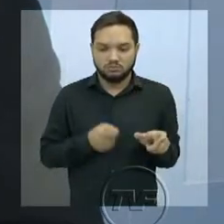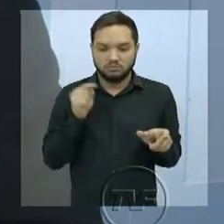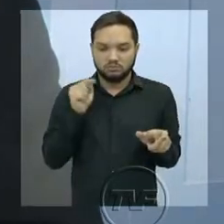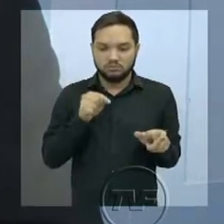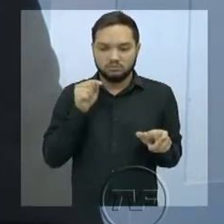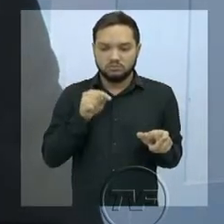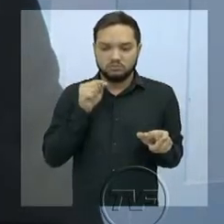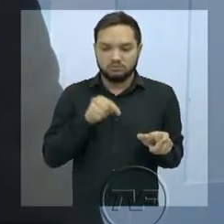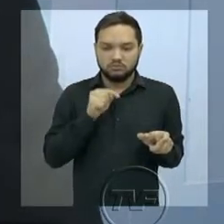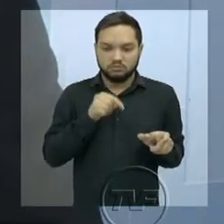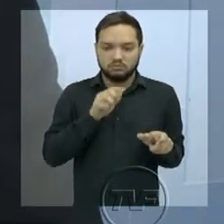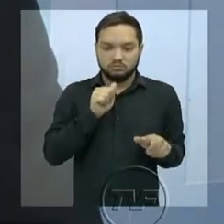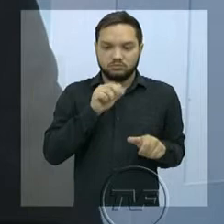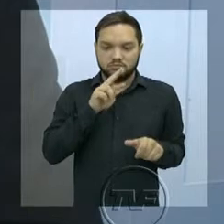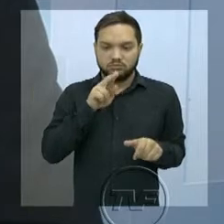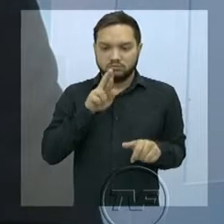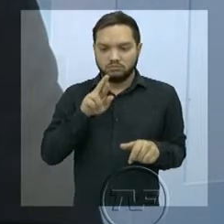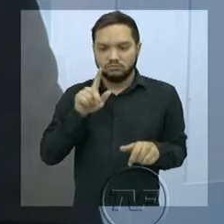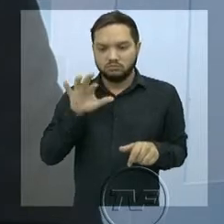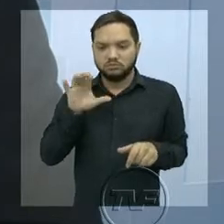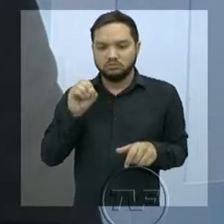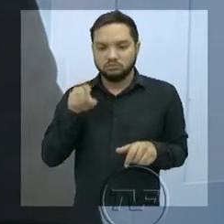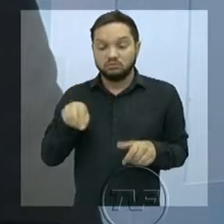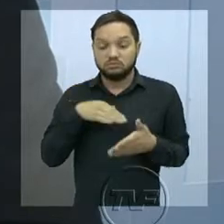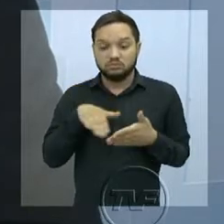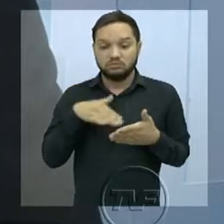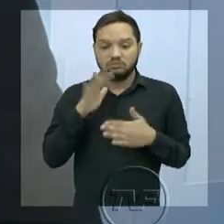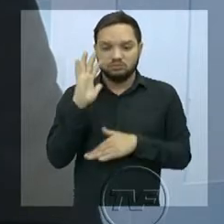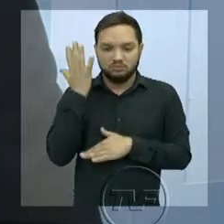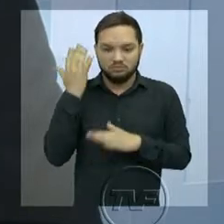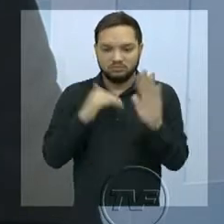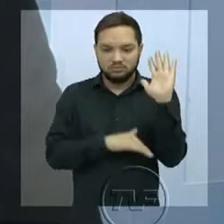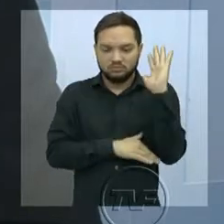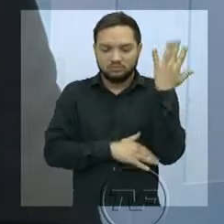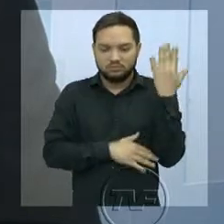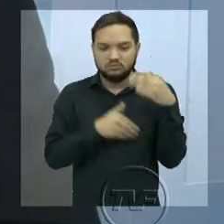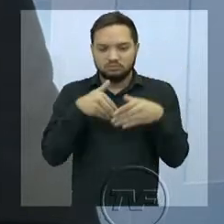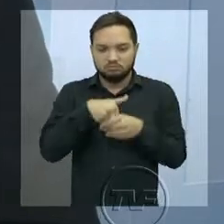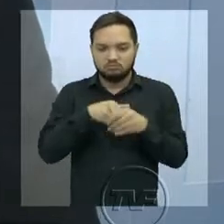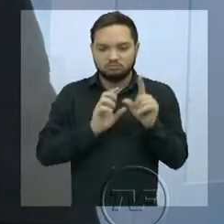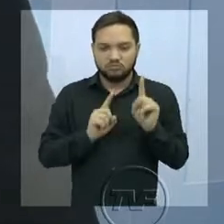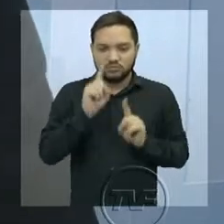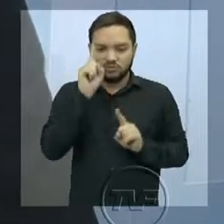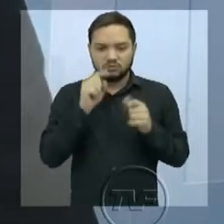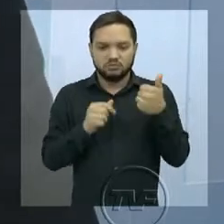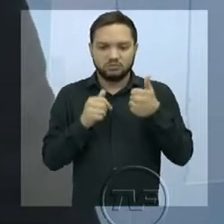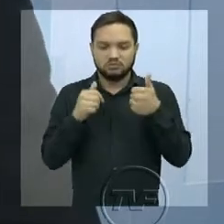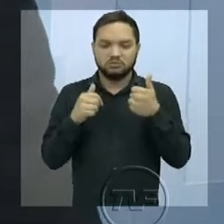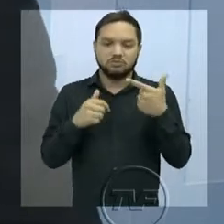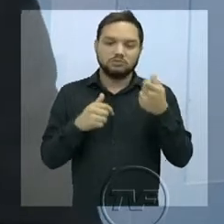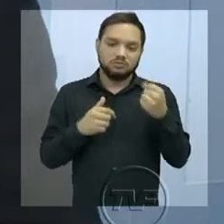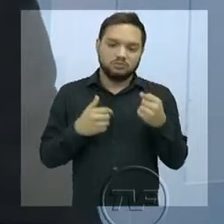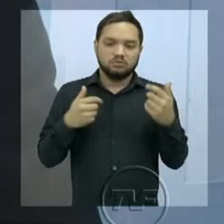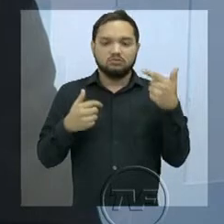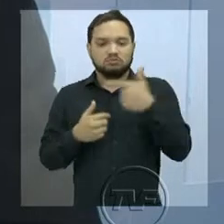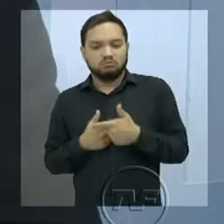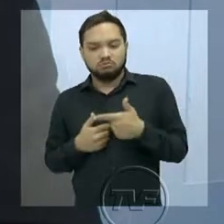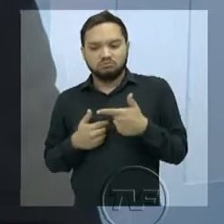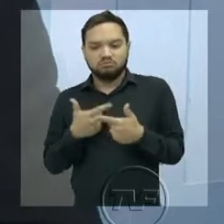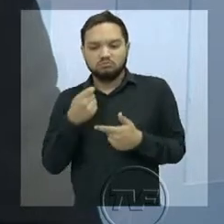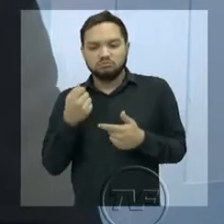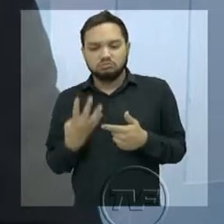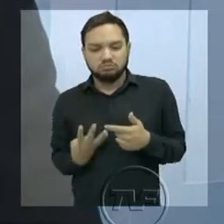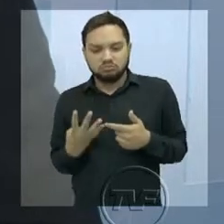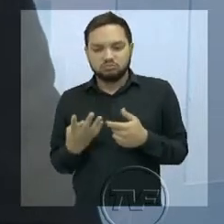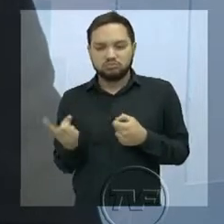nosso querido Arthur Bruno, que é secretário do Meio Ambiente, que ele tirou uma votação enorme na primeira votação em 2010, na segunda em 2014.